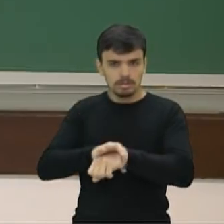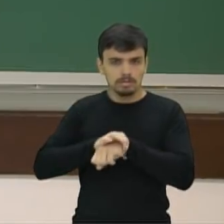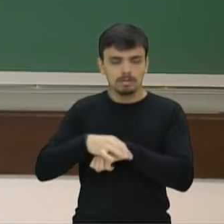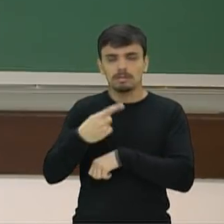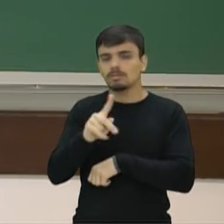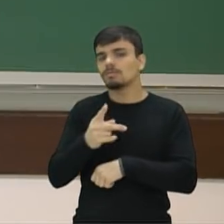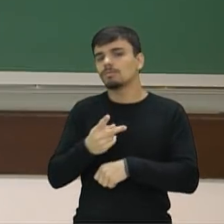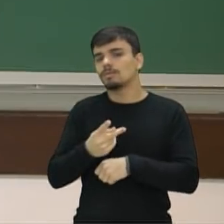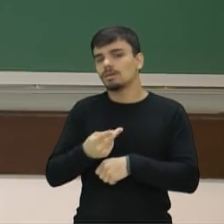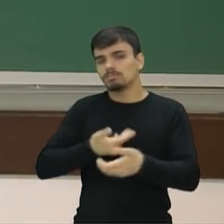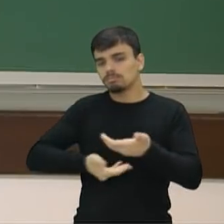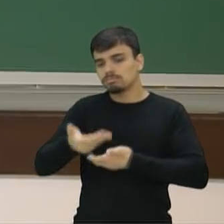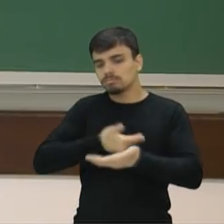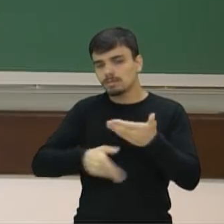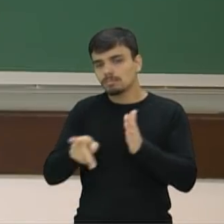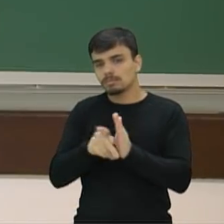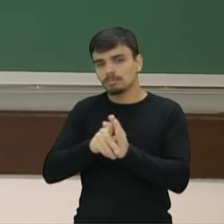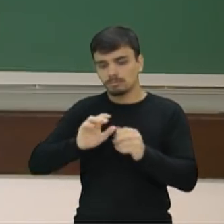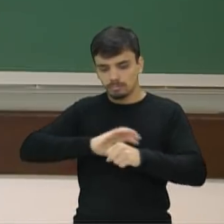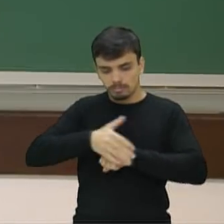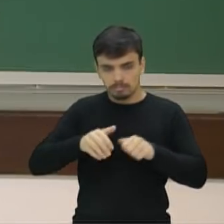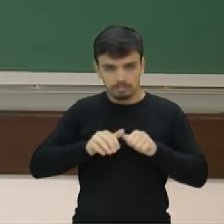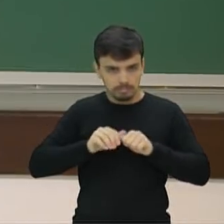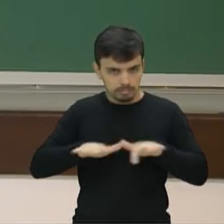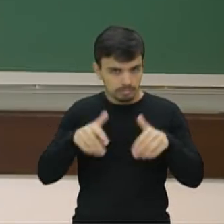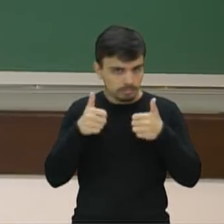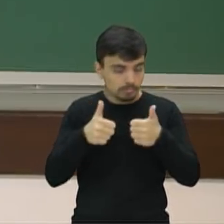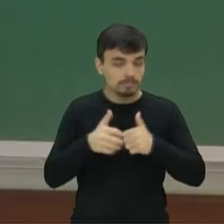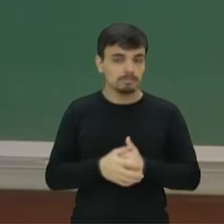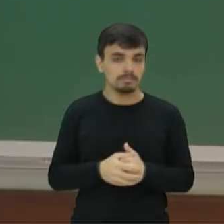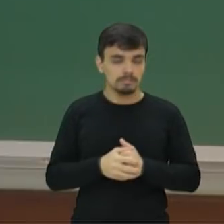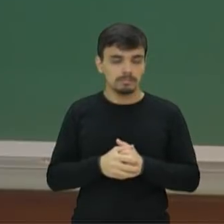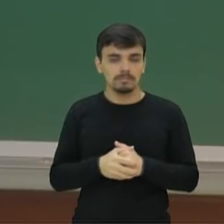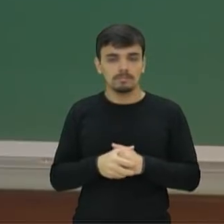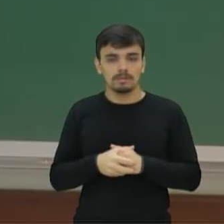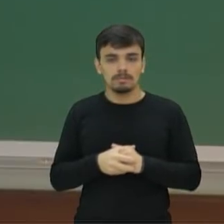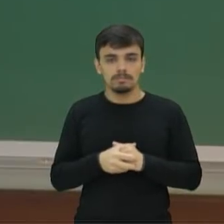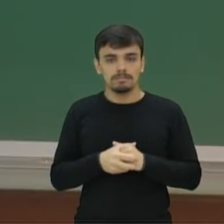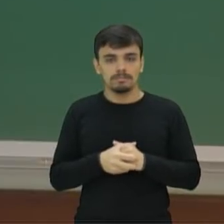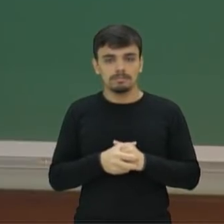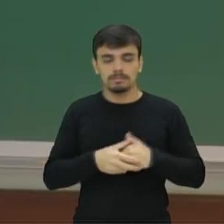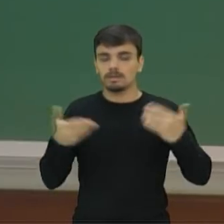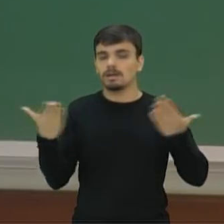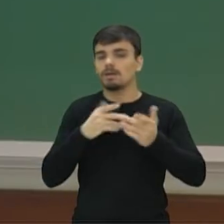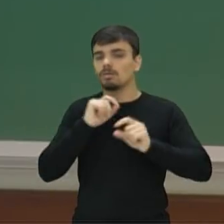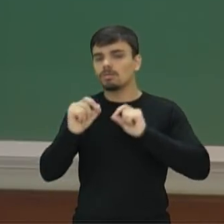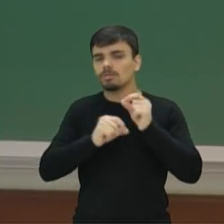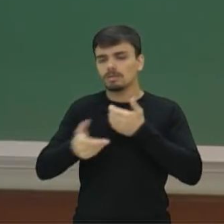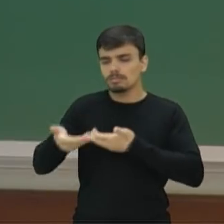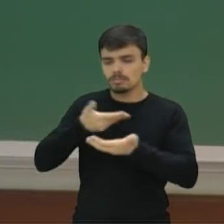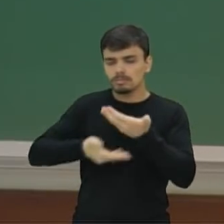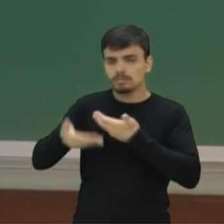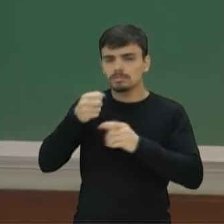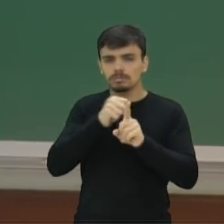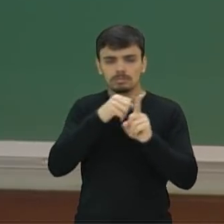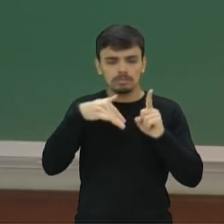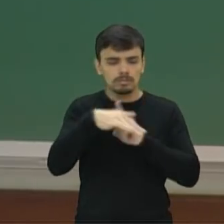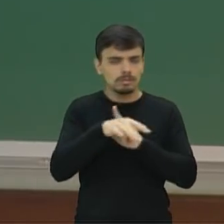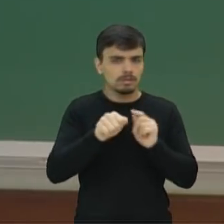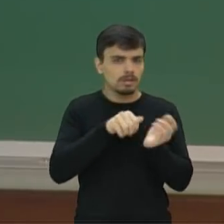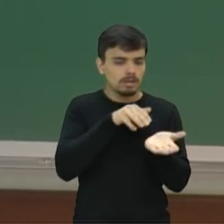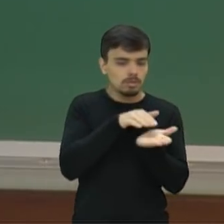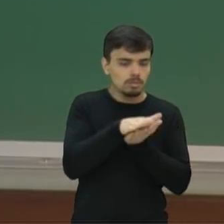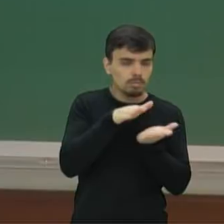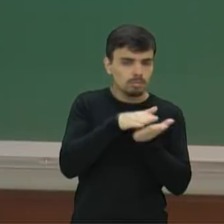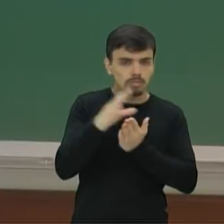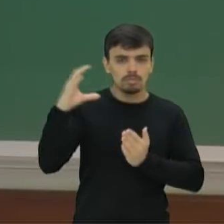sua participação neste período de quarentena que estamos vivendo. Agora, a gente vai começar a tratar um pouquinho sobre a sociedade de consumo.